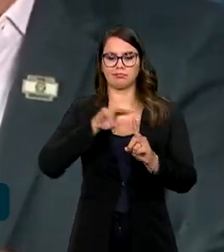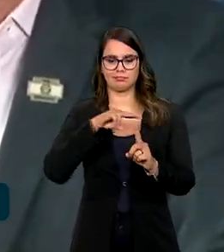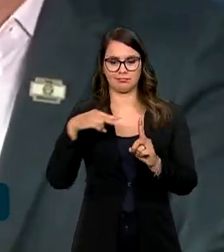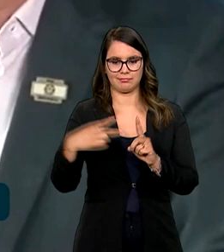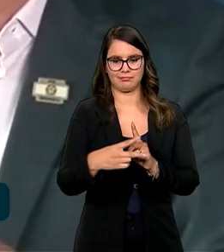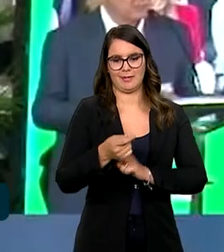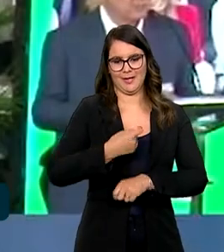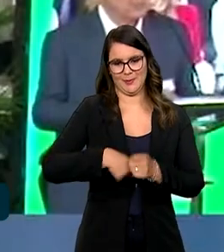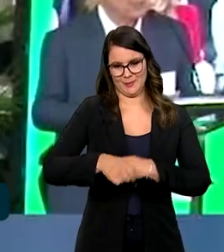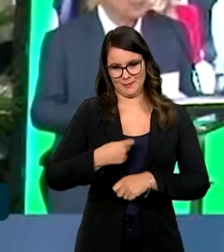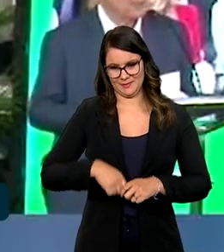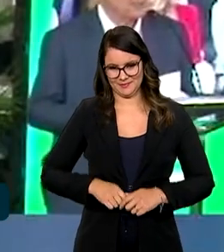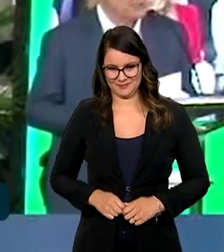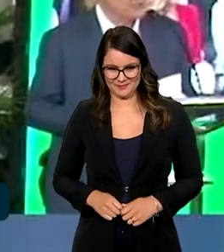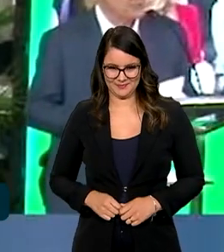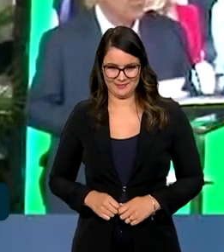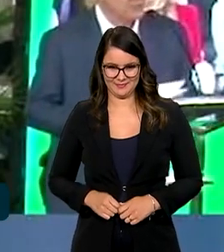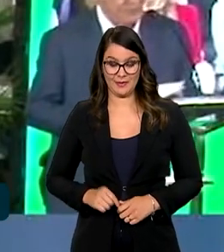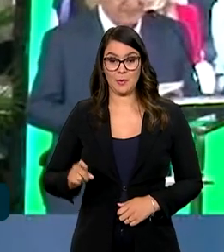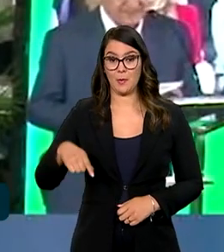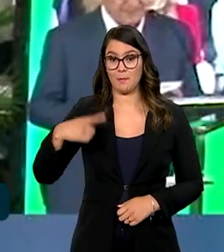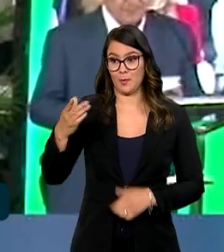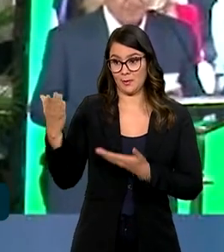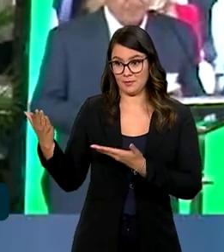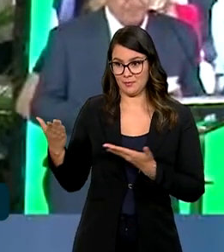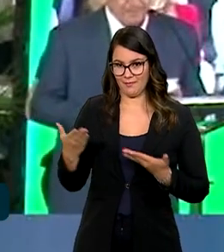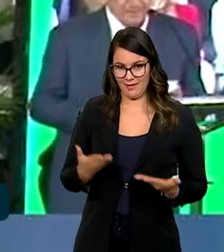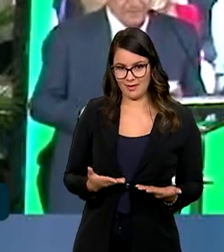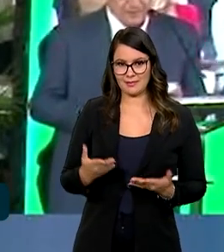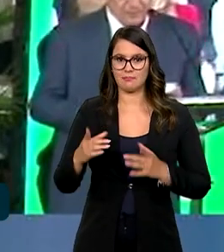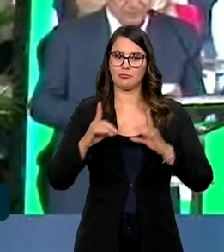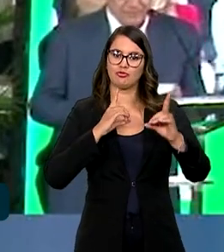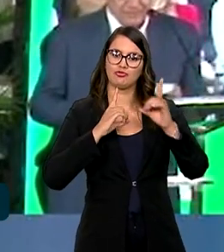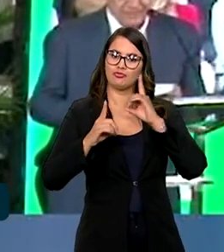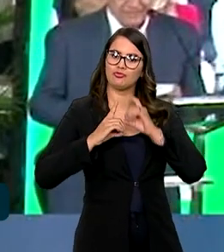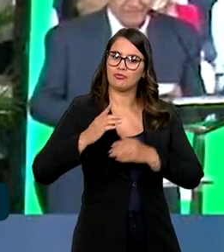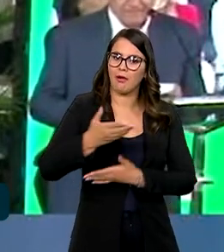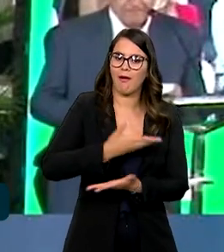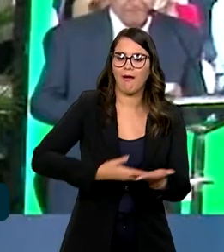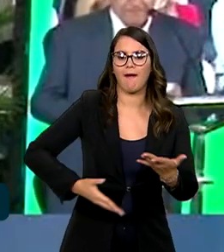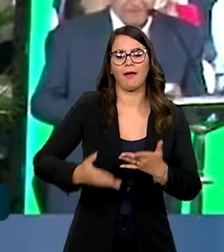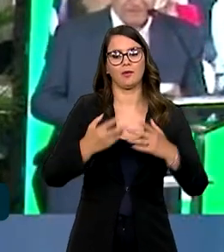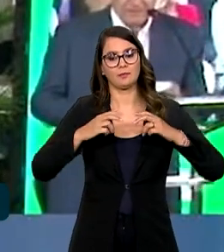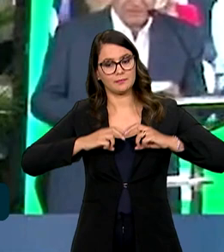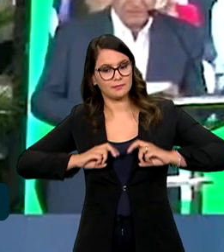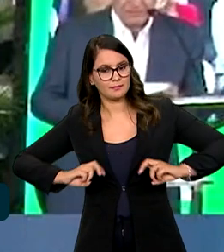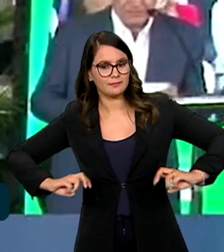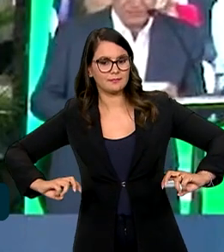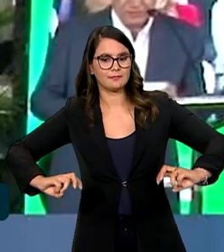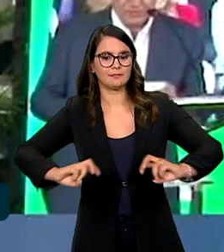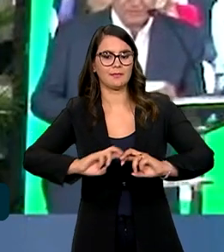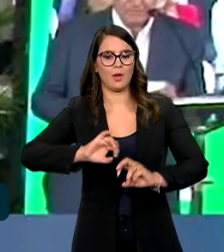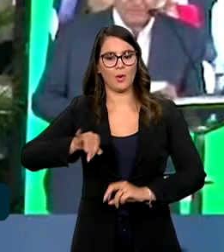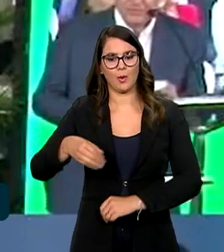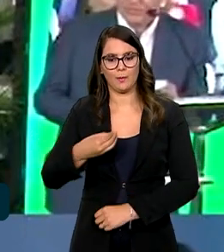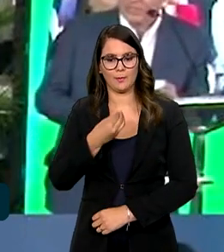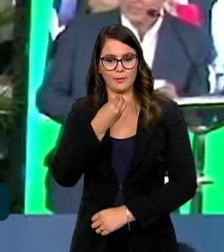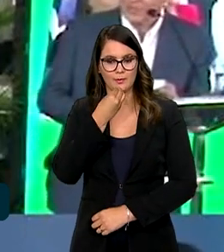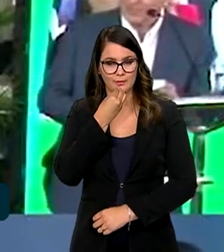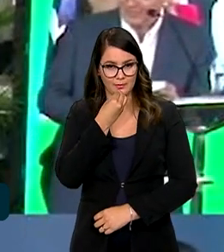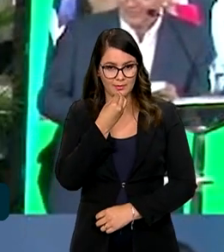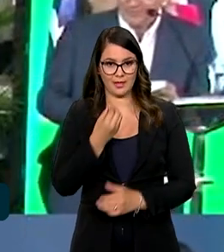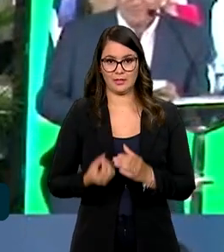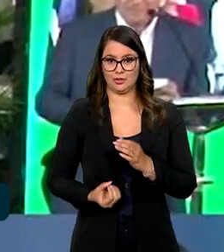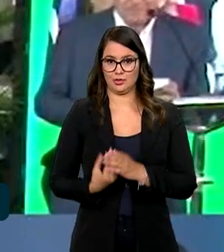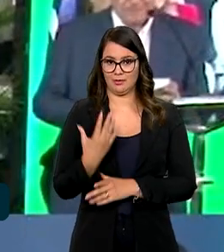vista da economia a próxima região a receber os diálogos e as rodadas de negócios com oportunidade de